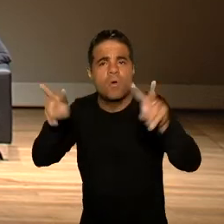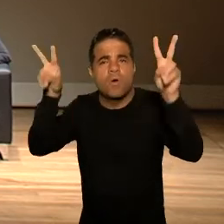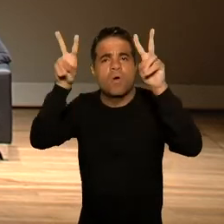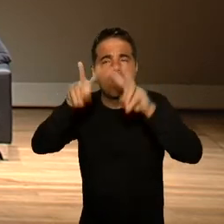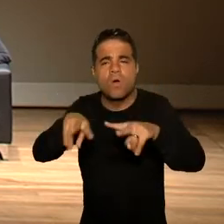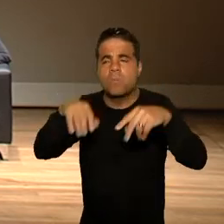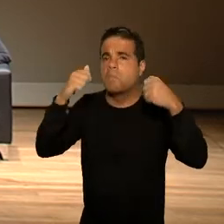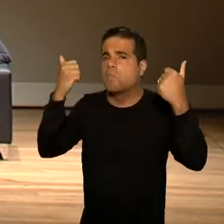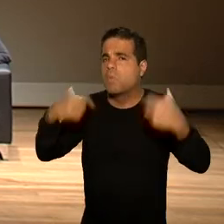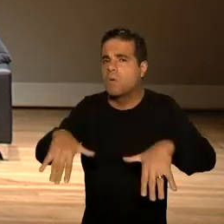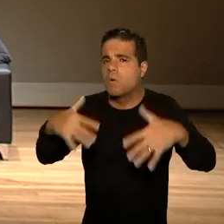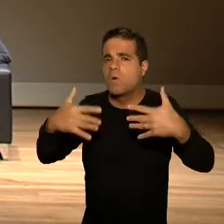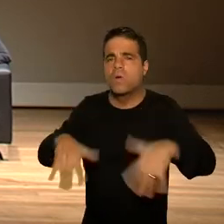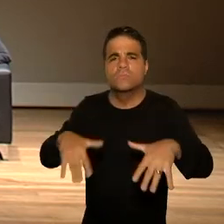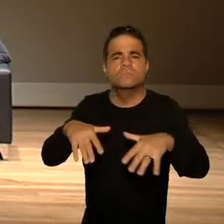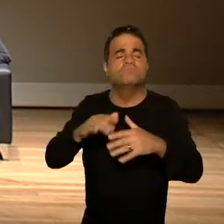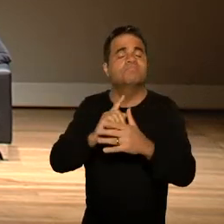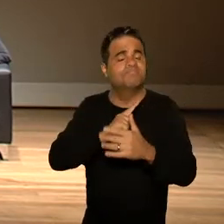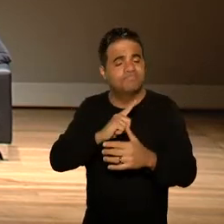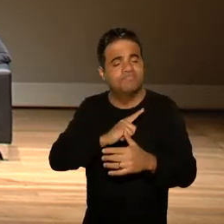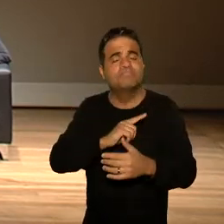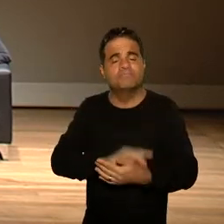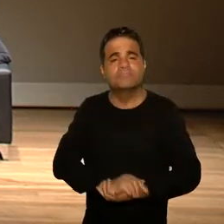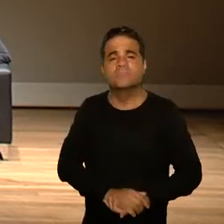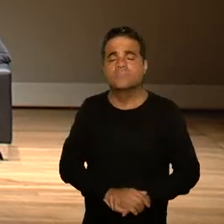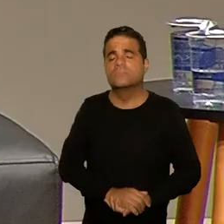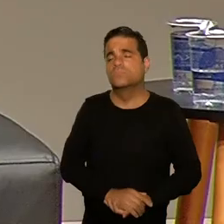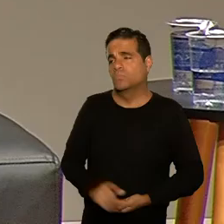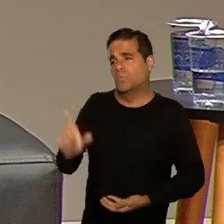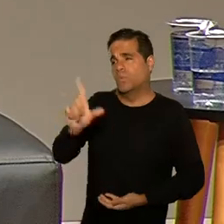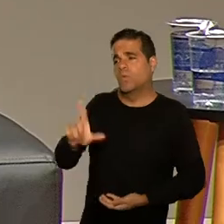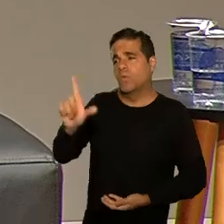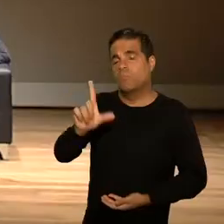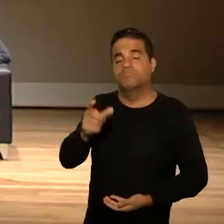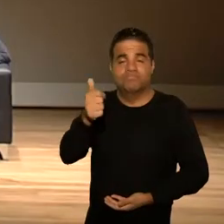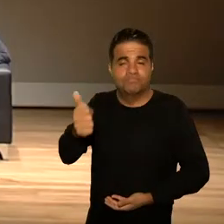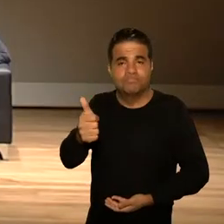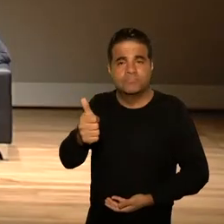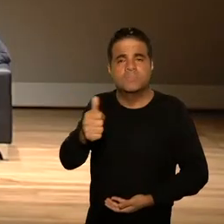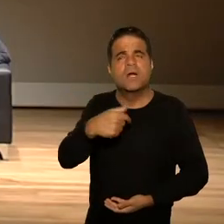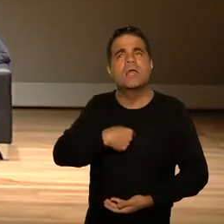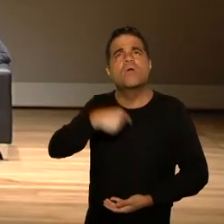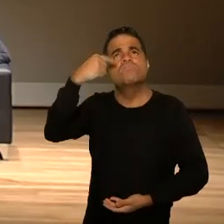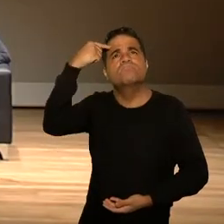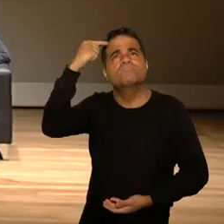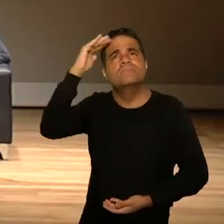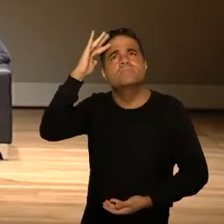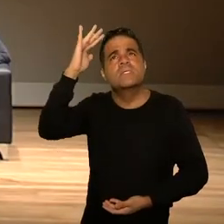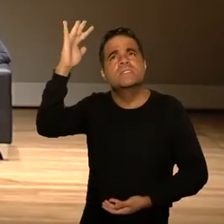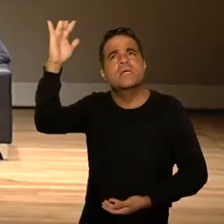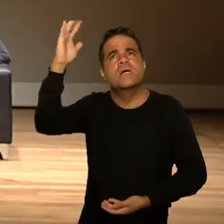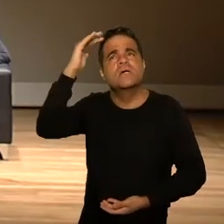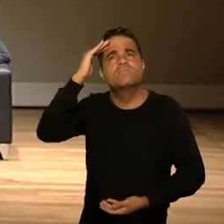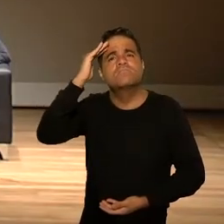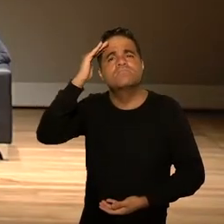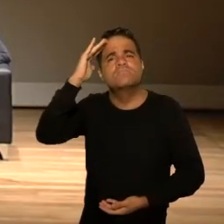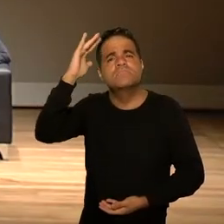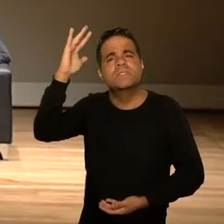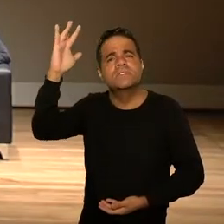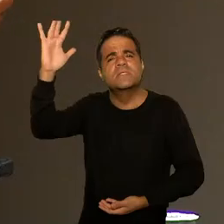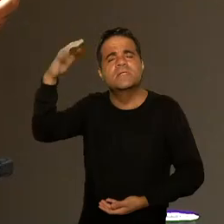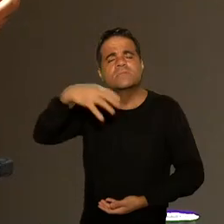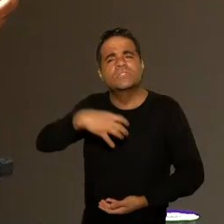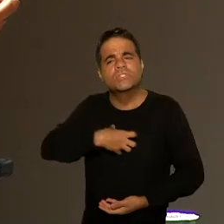sensível aos problemas da mediação cultural é claro e aí eu fiquei pensando agora é que